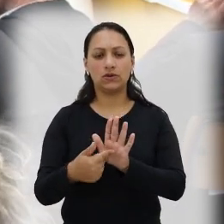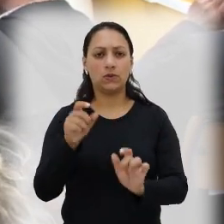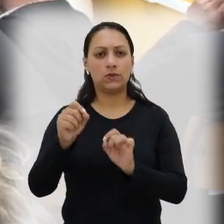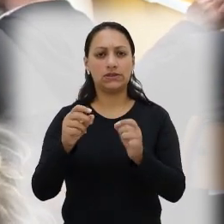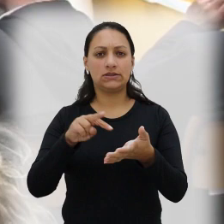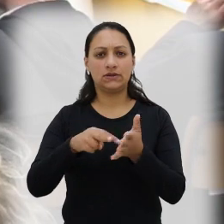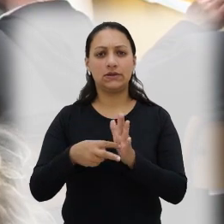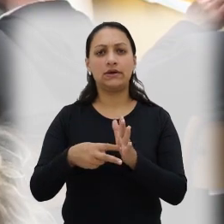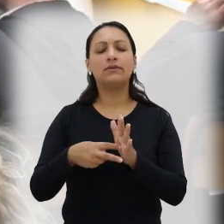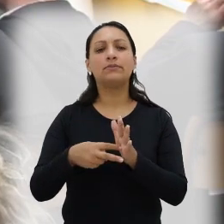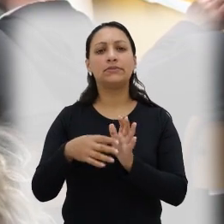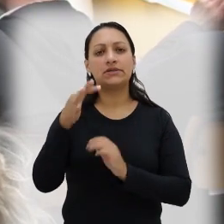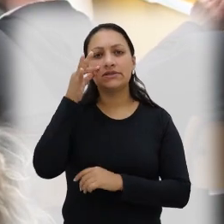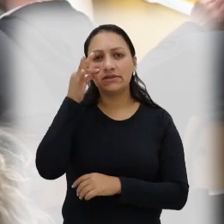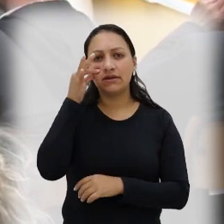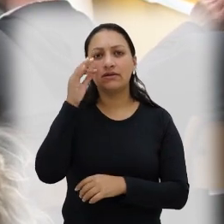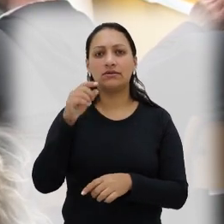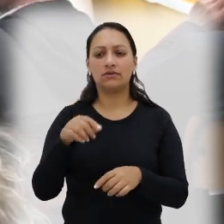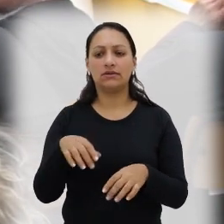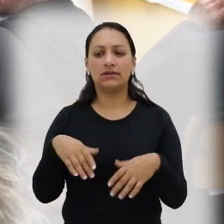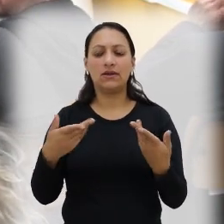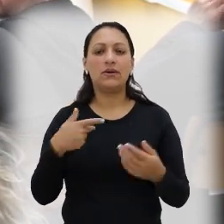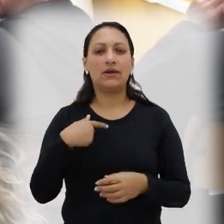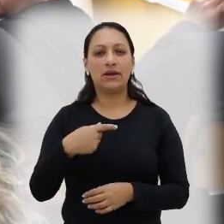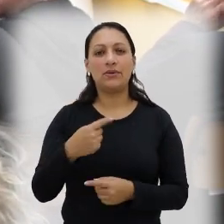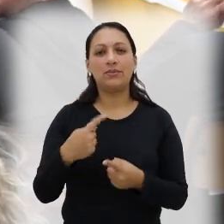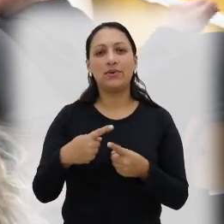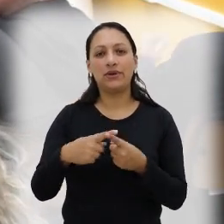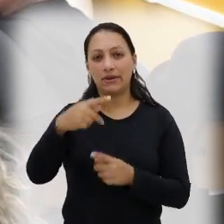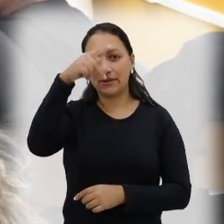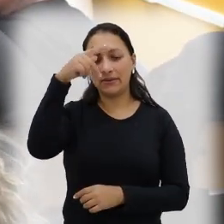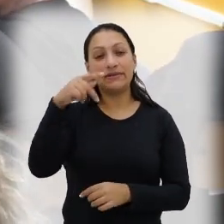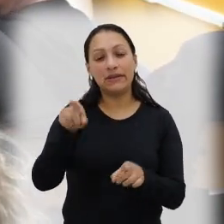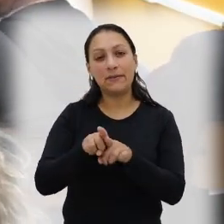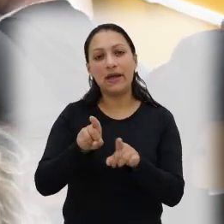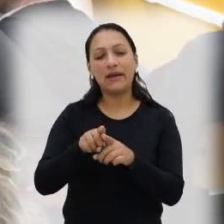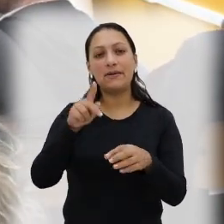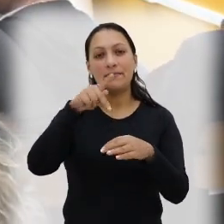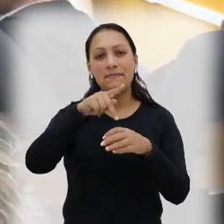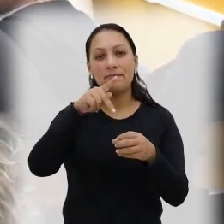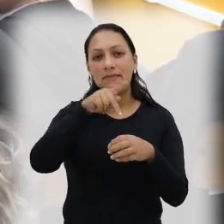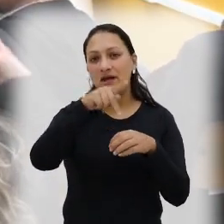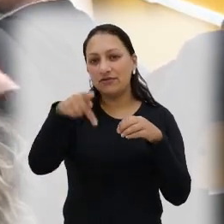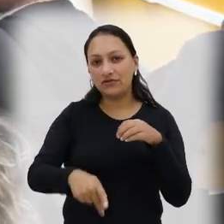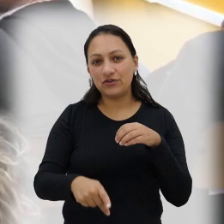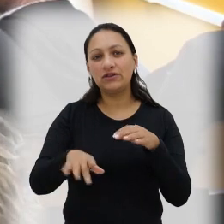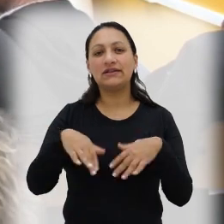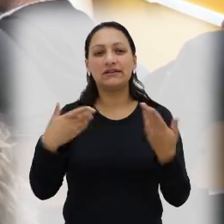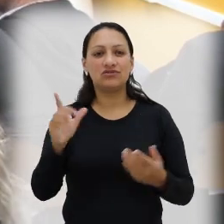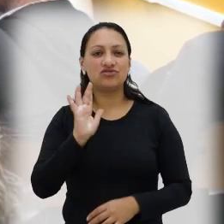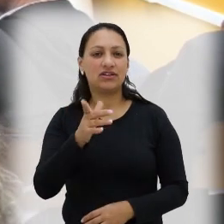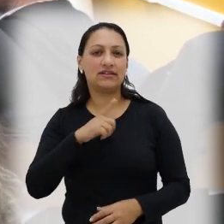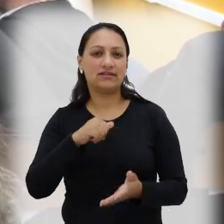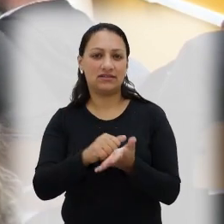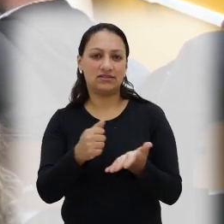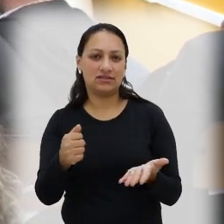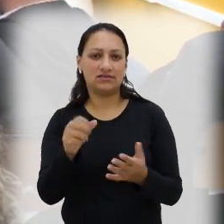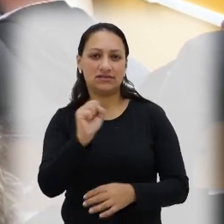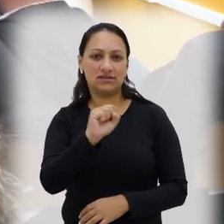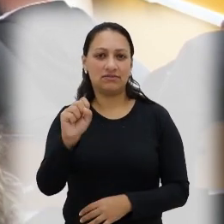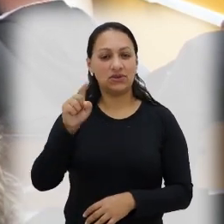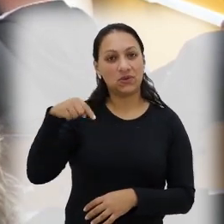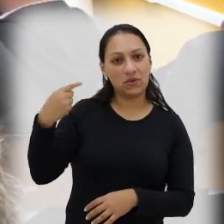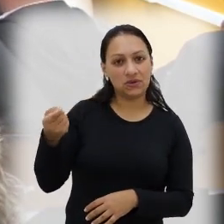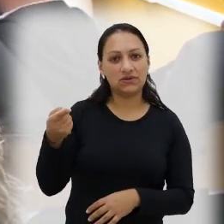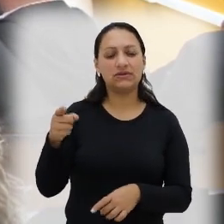híbrido e o que é que a online. startup é que é de Passo Fundo, então... Sim, a gente sabe da dificuldade. Programar ali tudo que eu já tenho, já agendas já do semestre que vem